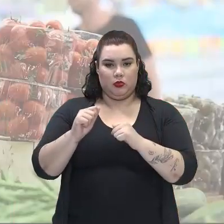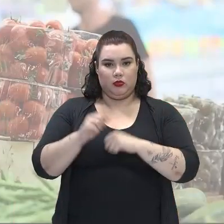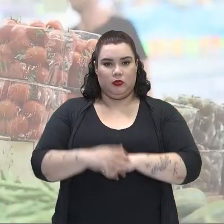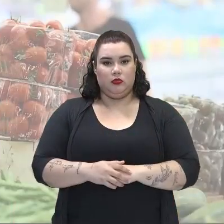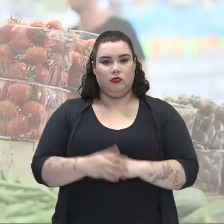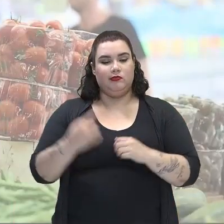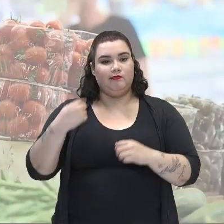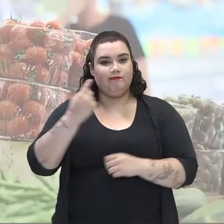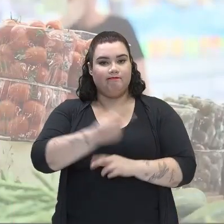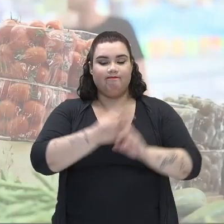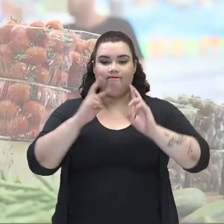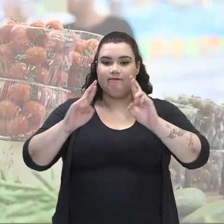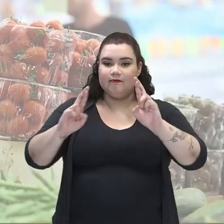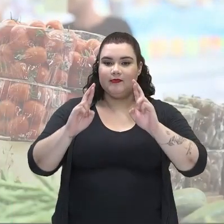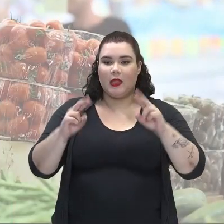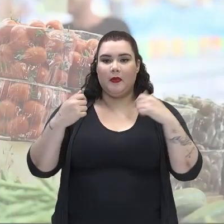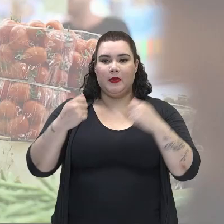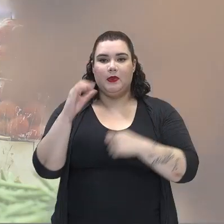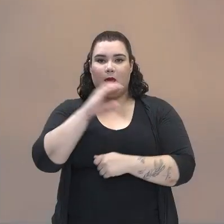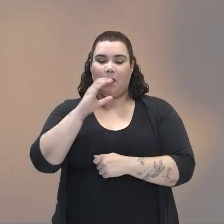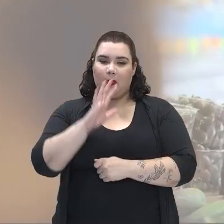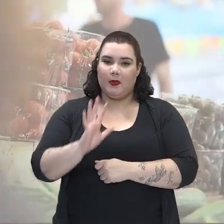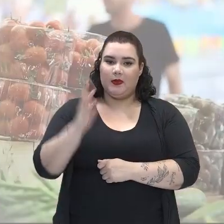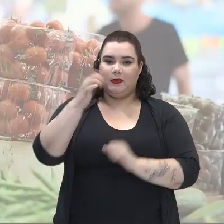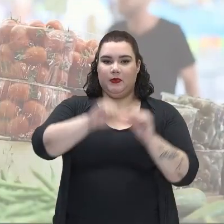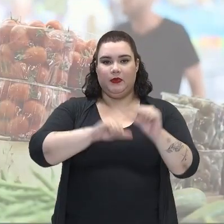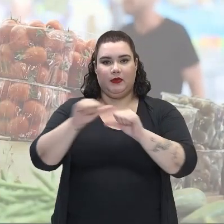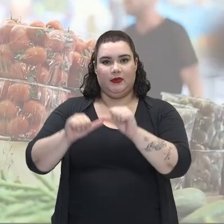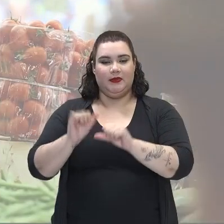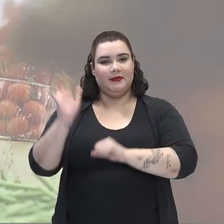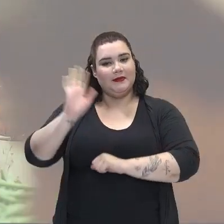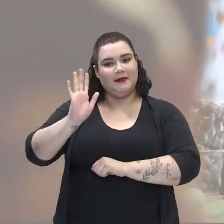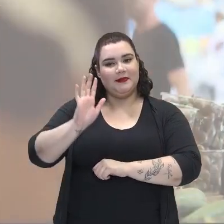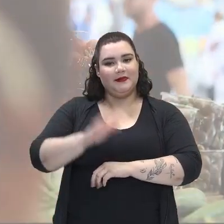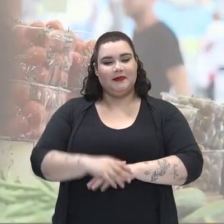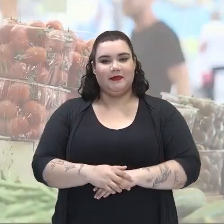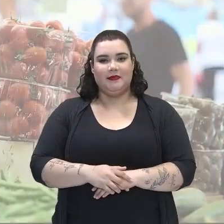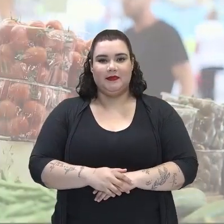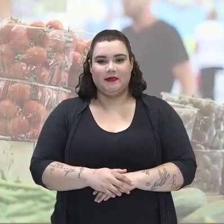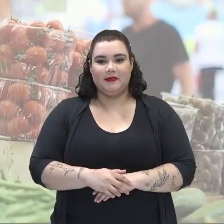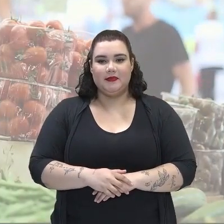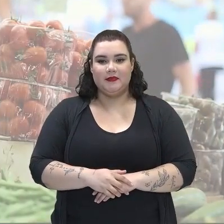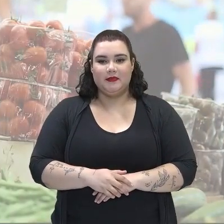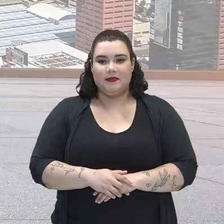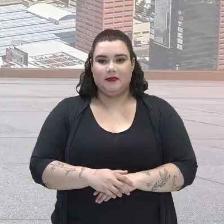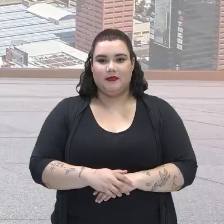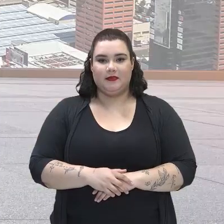vamos torcer para que isso aconteça logo, não é mesmo? Tchau, pessoal!